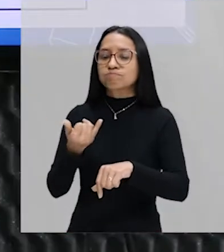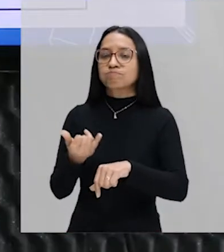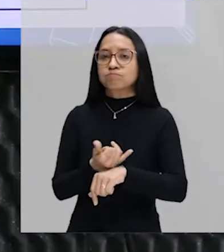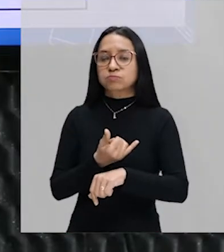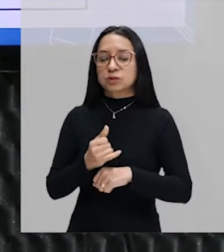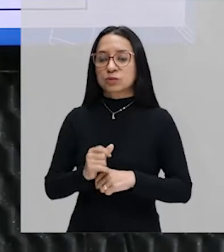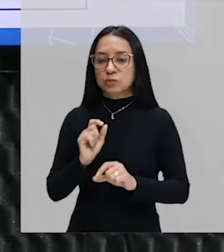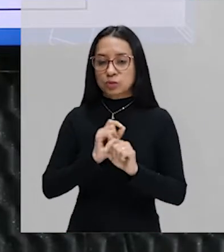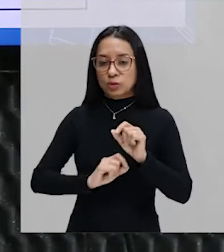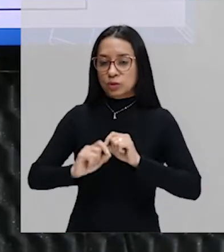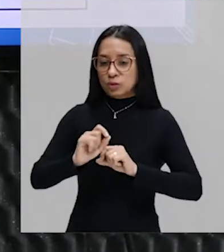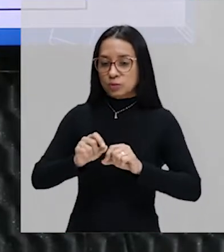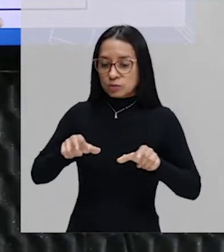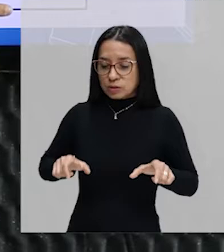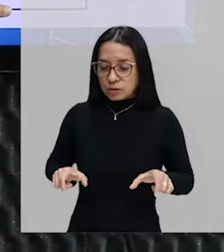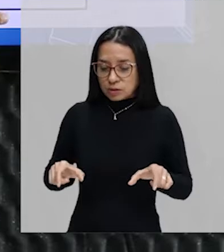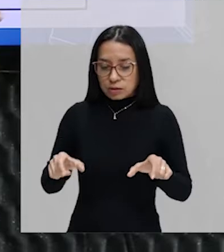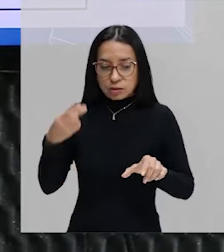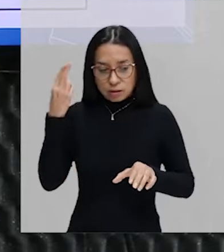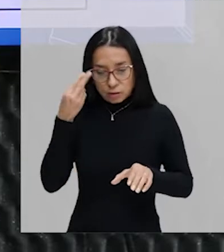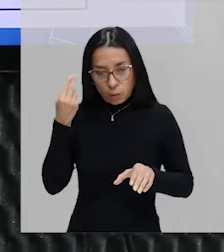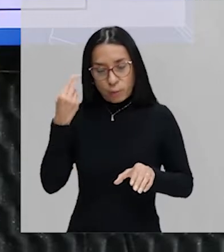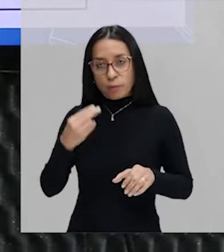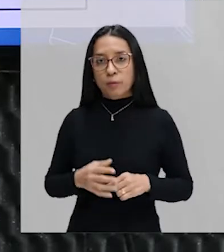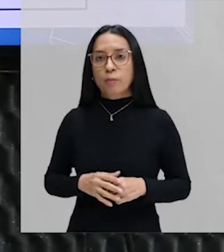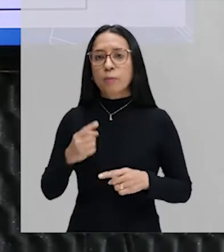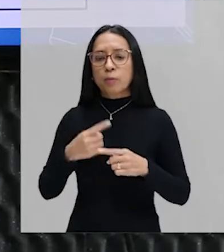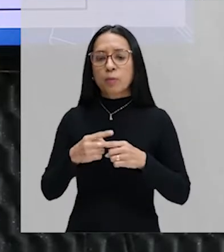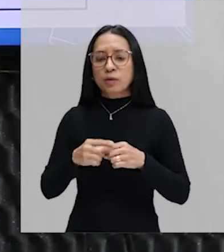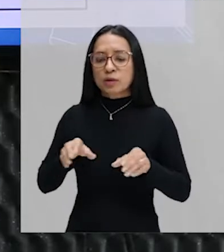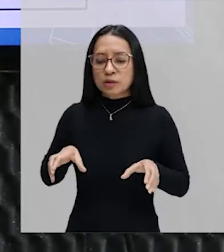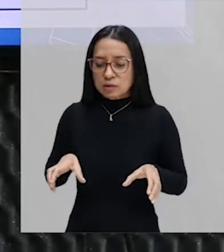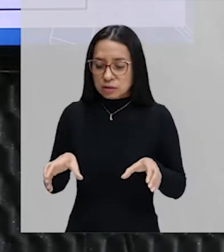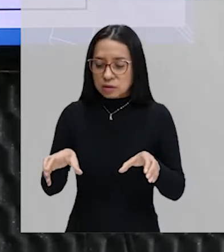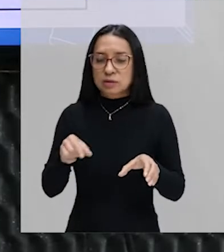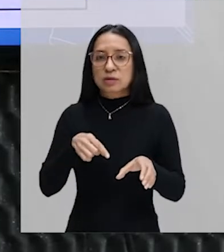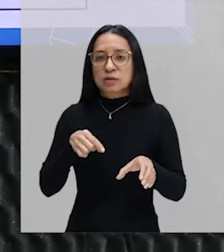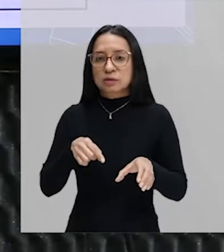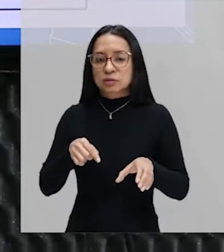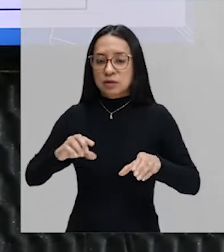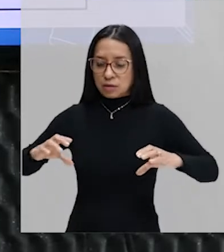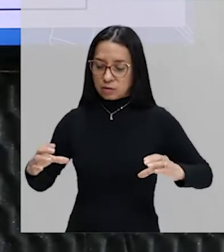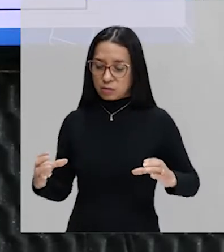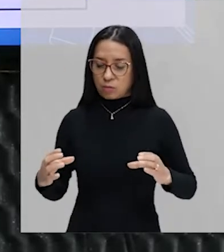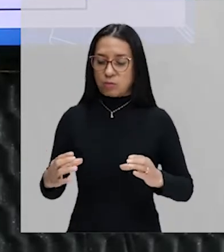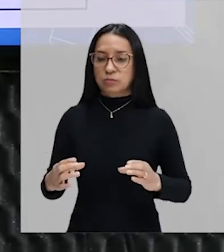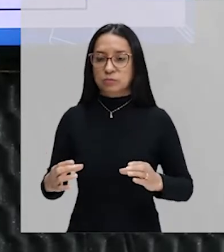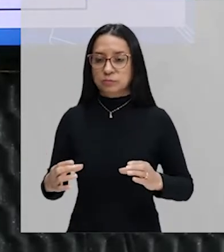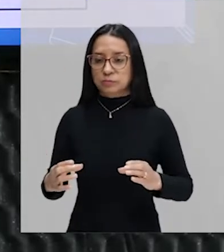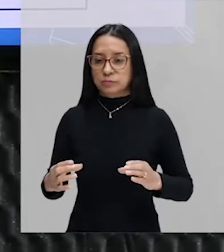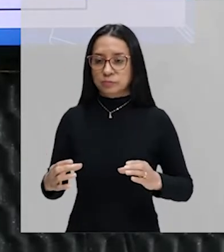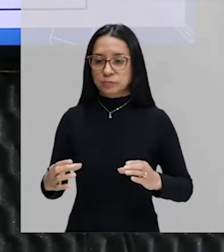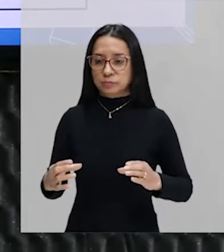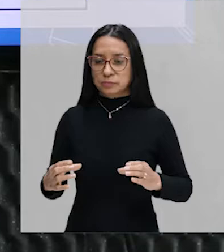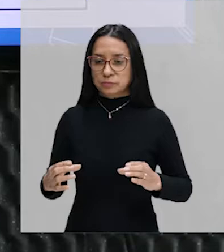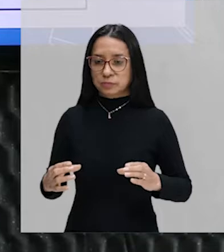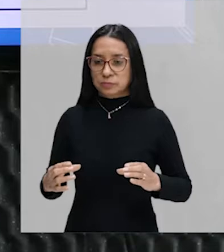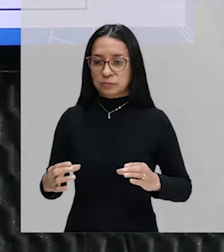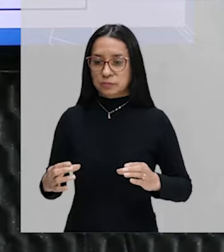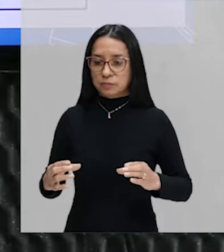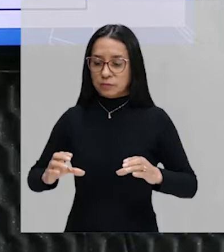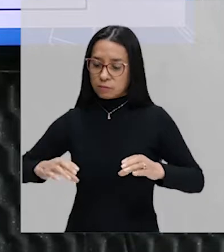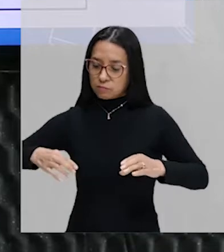resistentes do que da cadeira normal. Por que que essas cadeiras elas têm as rodas voltadas assim com essas rodas